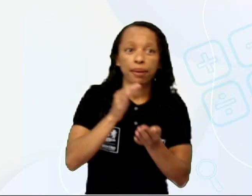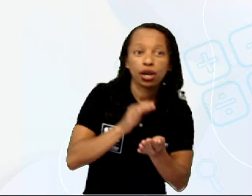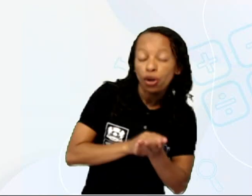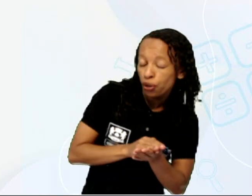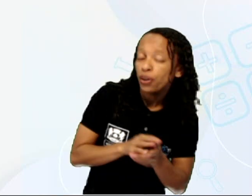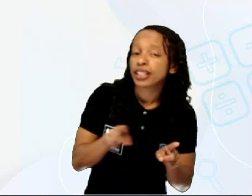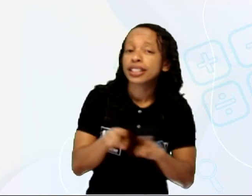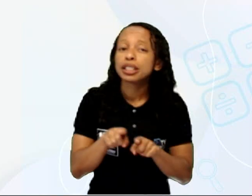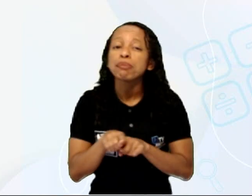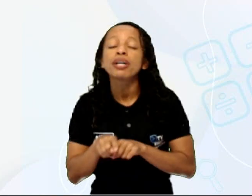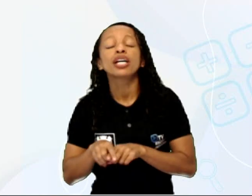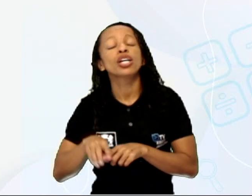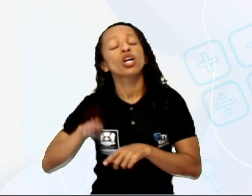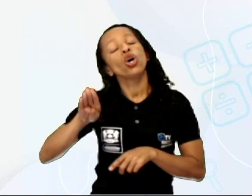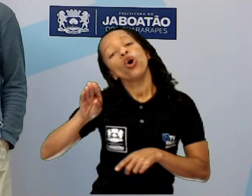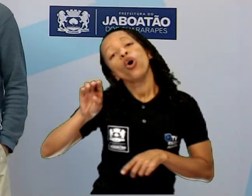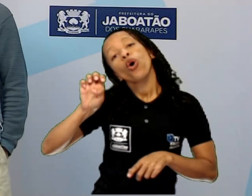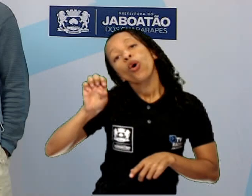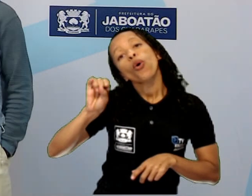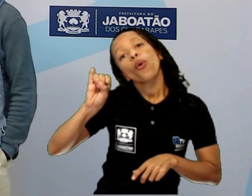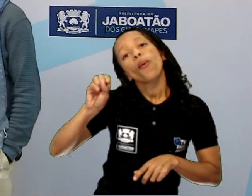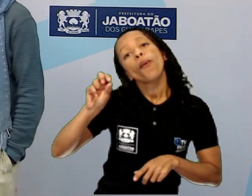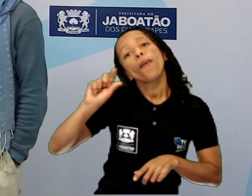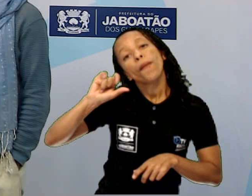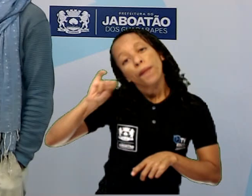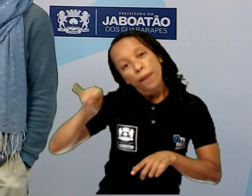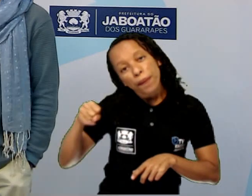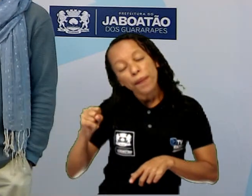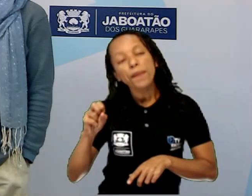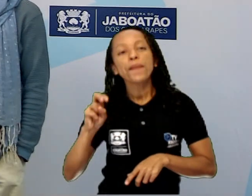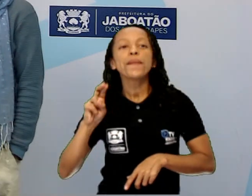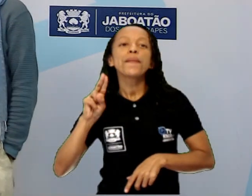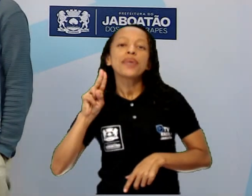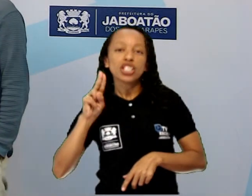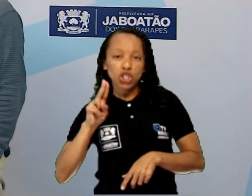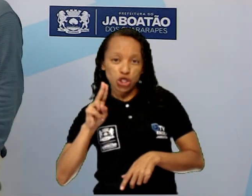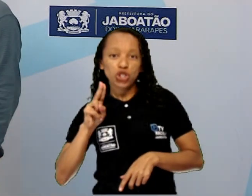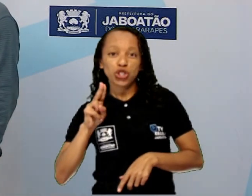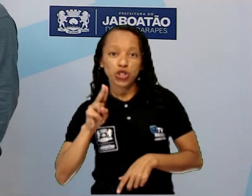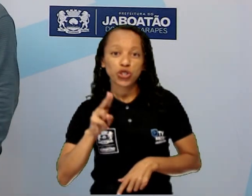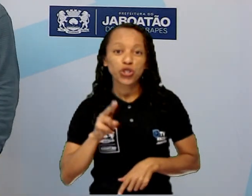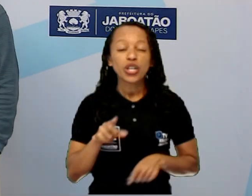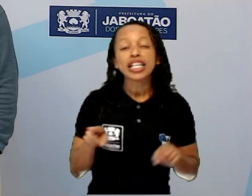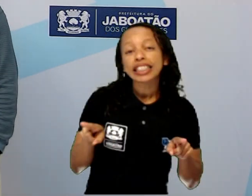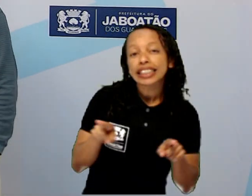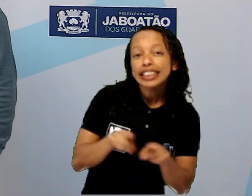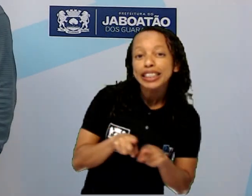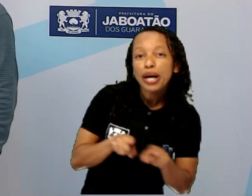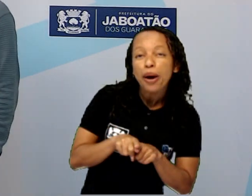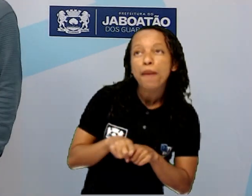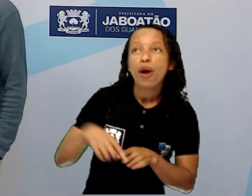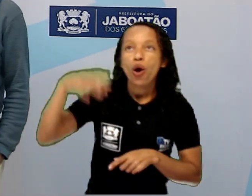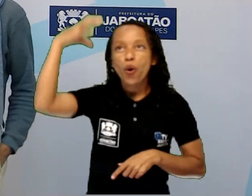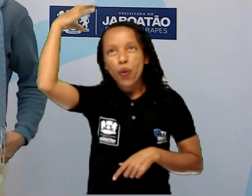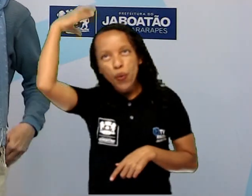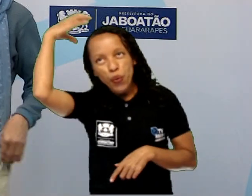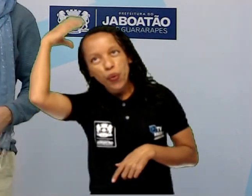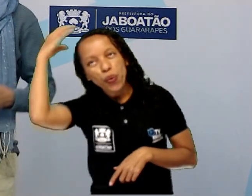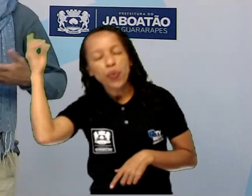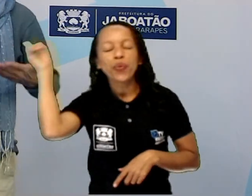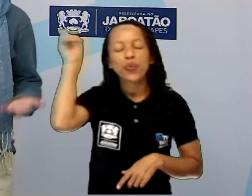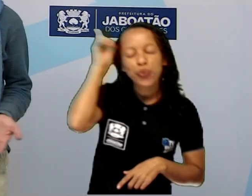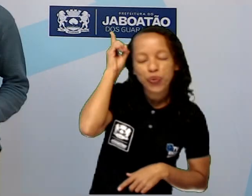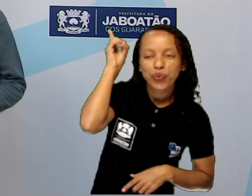indígenas na sua cultura. A questão de tomar banho todo dia, né? Porque o europeu ele não tomava banho todo dia porque lá é muito frio. E a forma de tomar